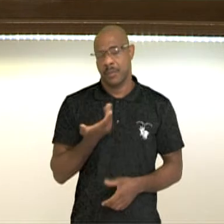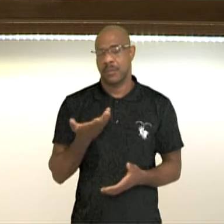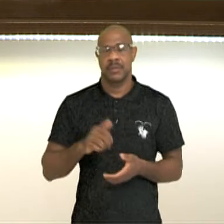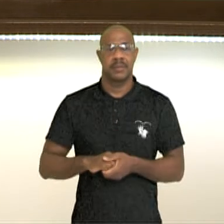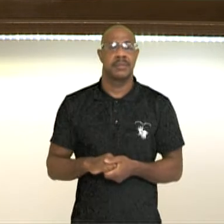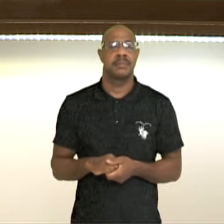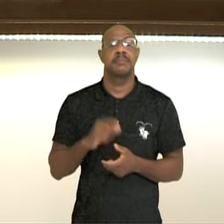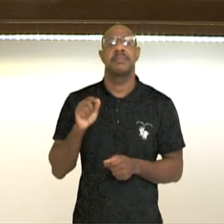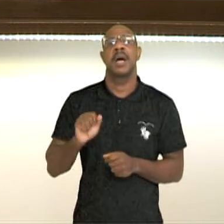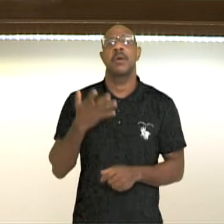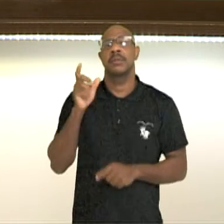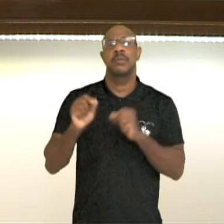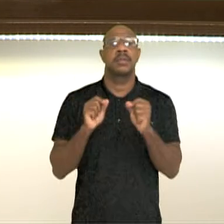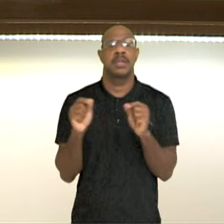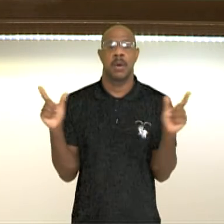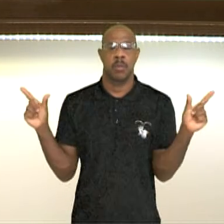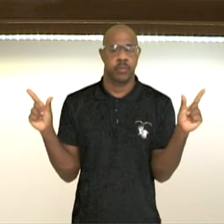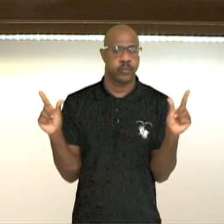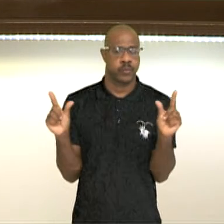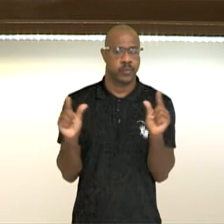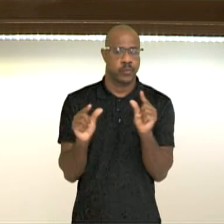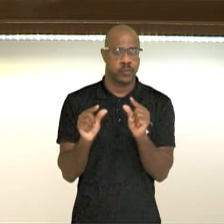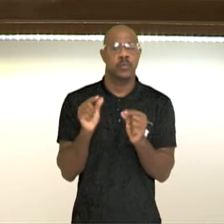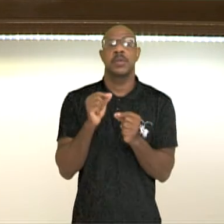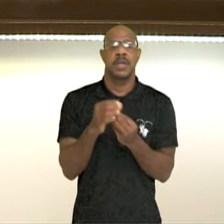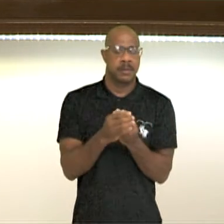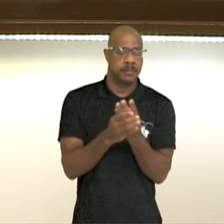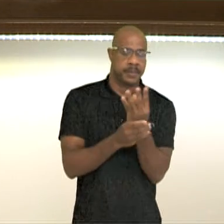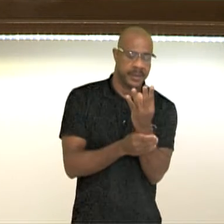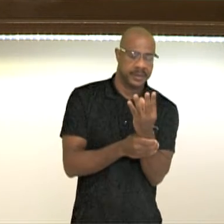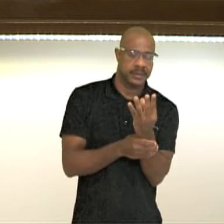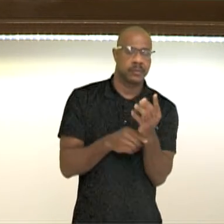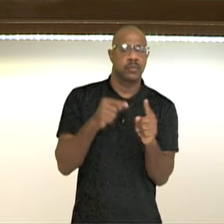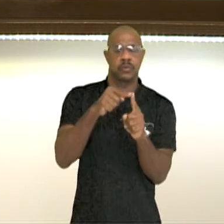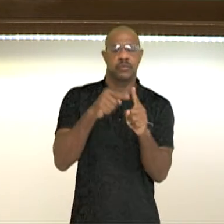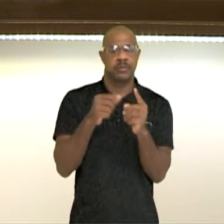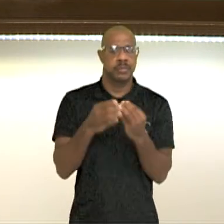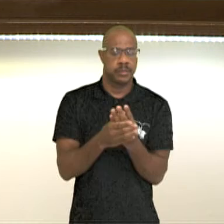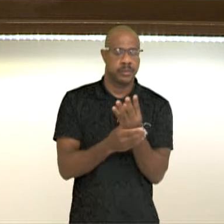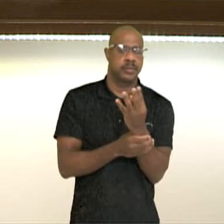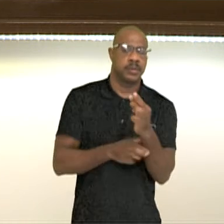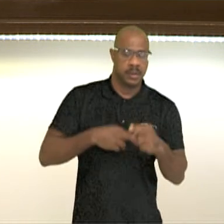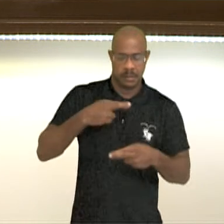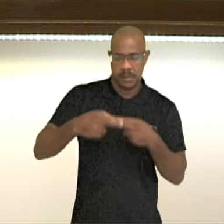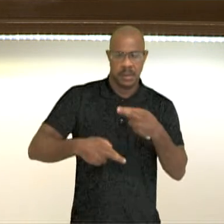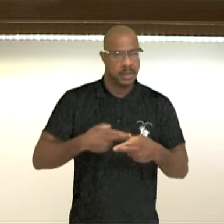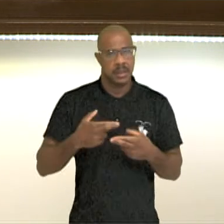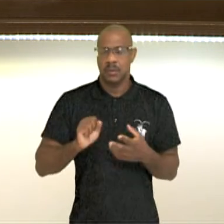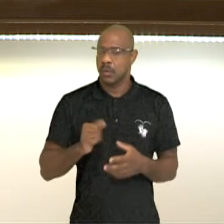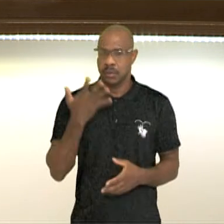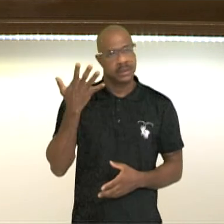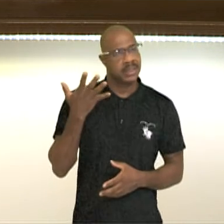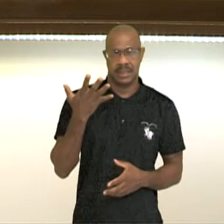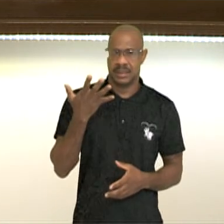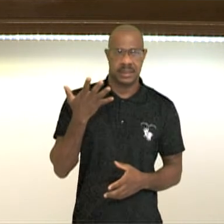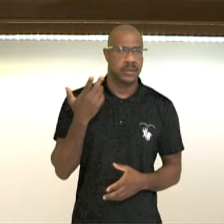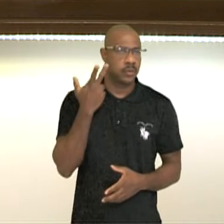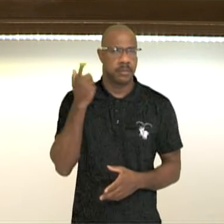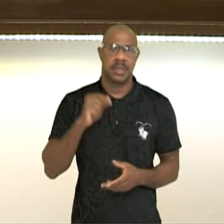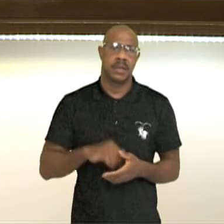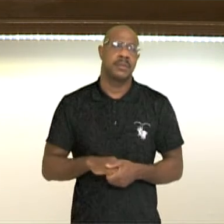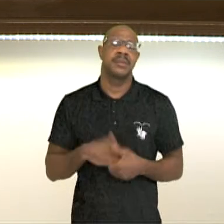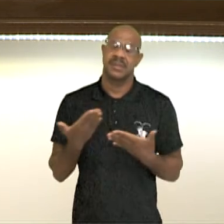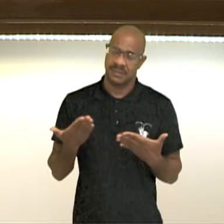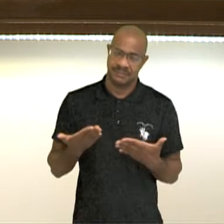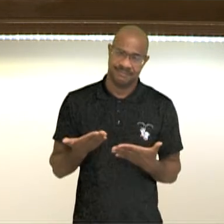A diminuição do número de espécies dessas plantas, a reprodução já não acontece como deveria e isso acaba